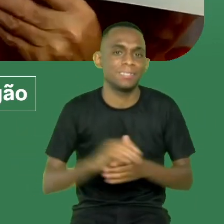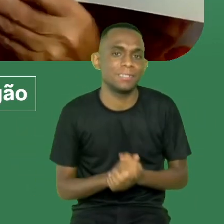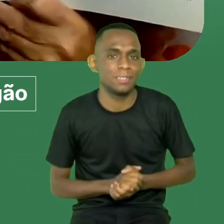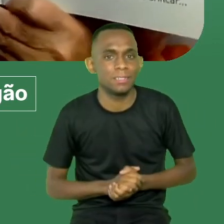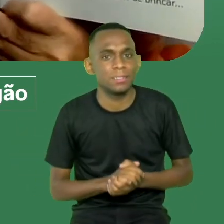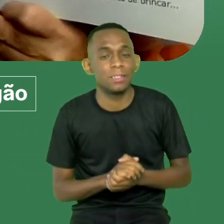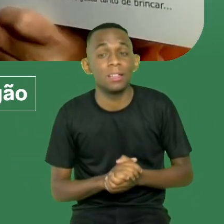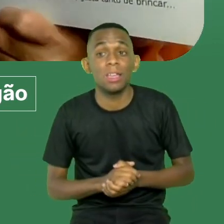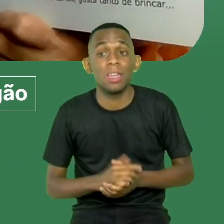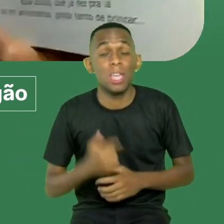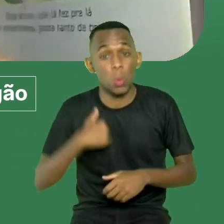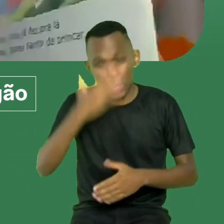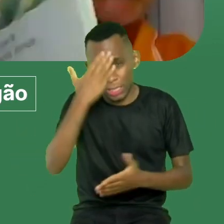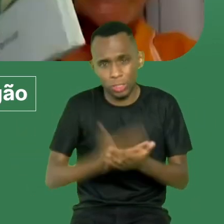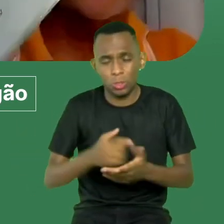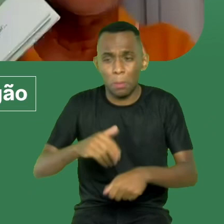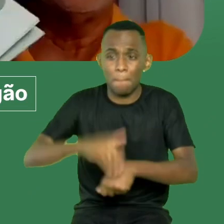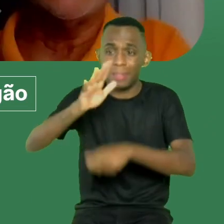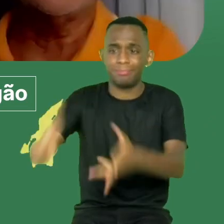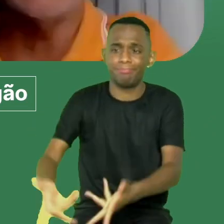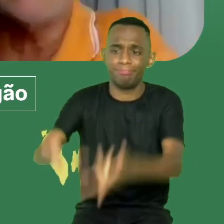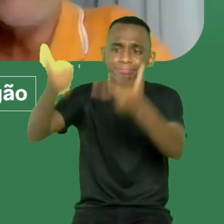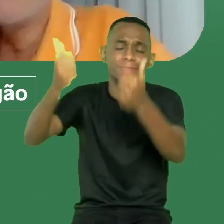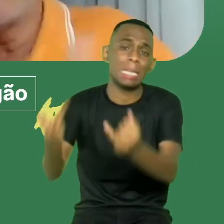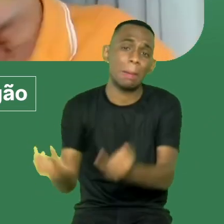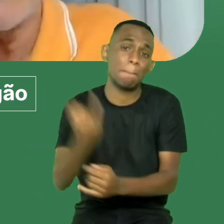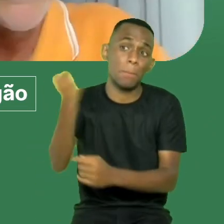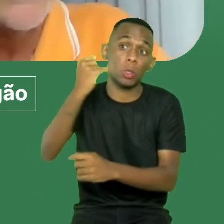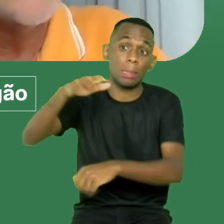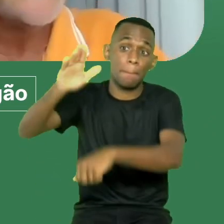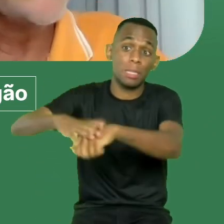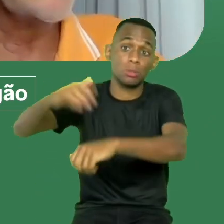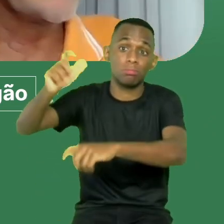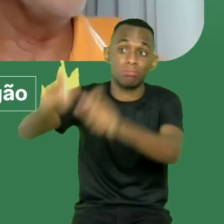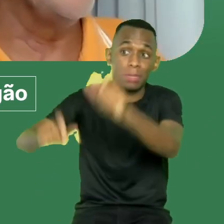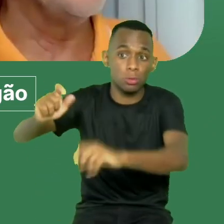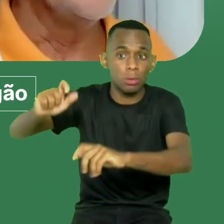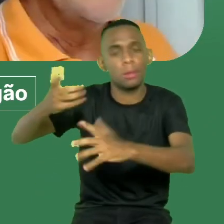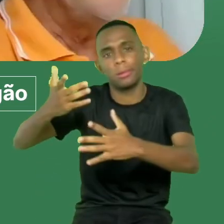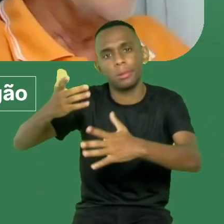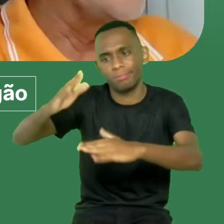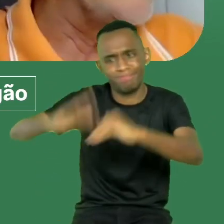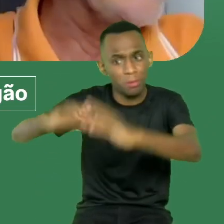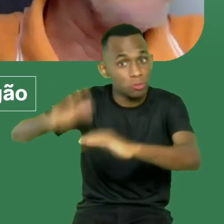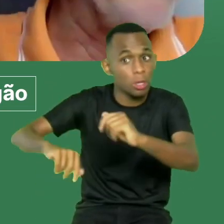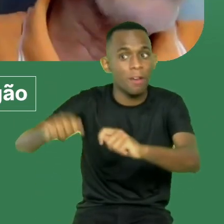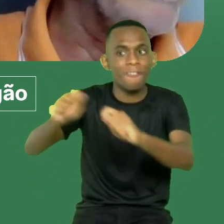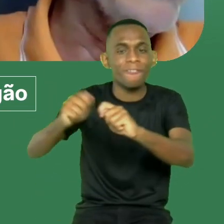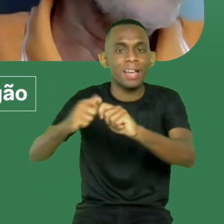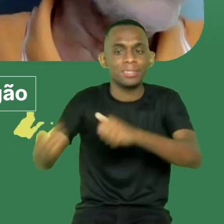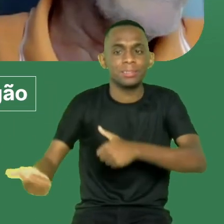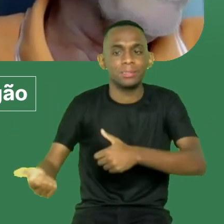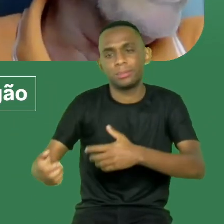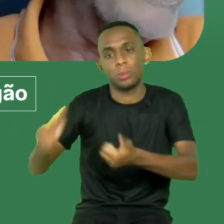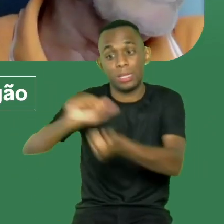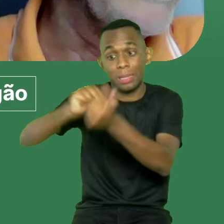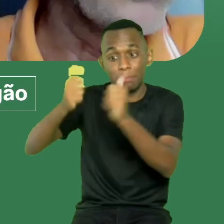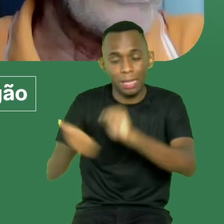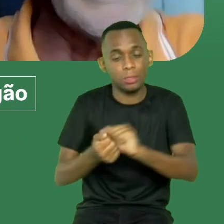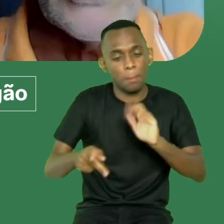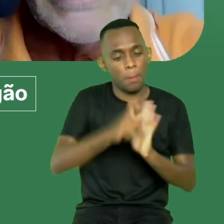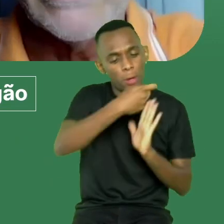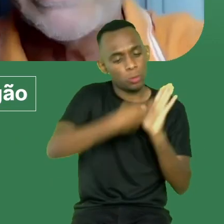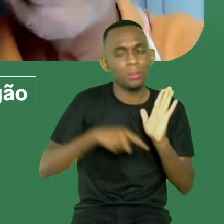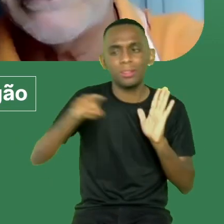rico. Eu acho mais é, rico quando o ilustrador faz uma releitura daquilo que você escreveu e às vezes ele faz uma releitura maravilhosa